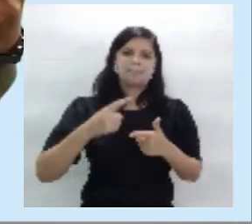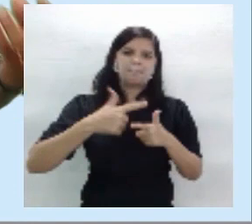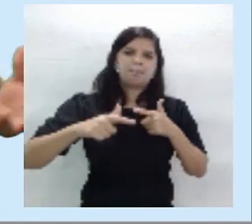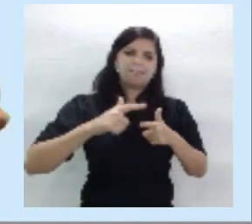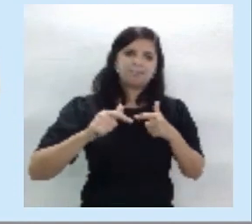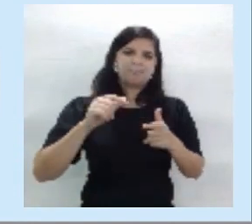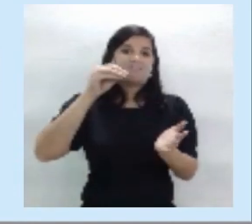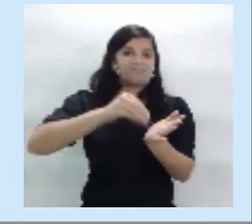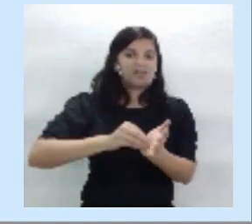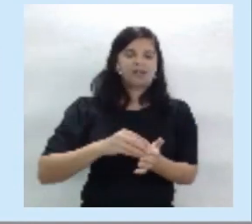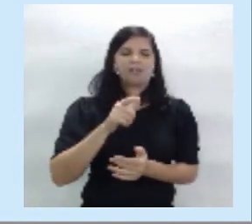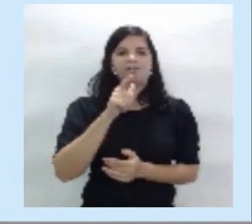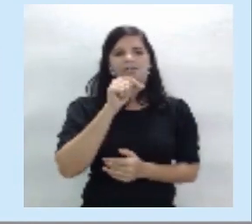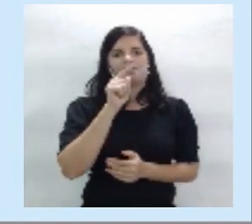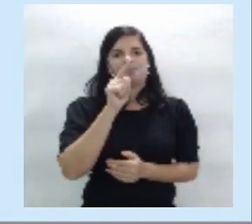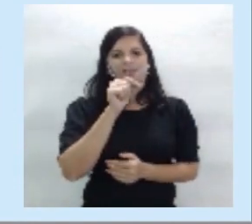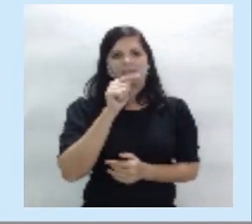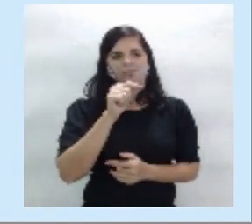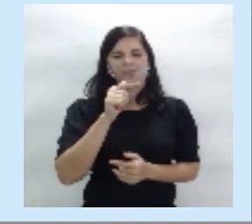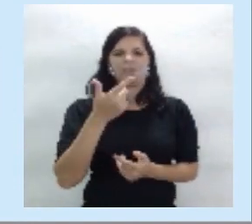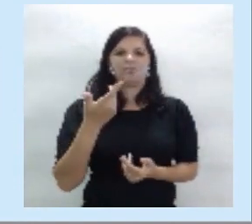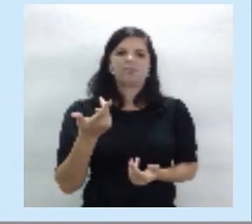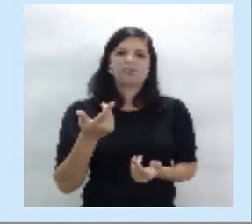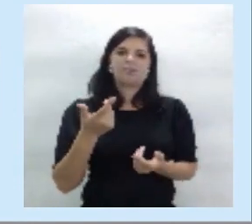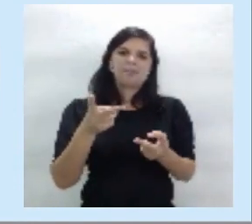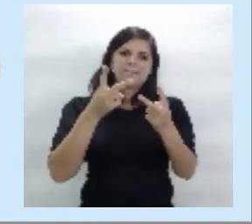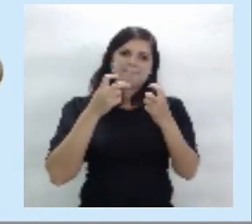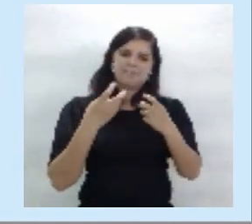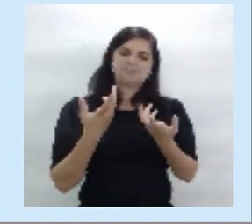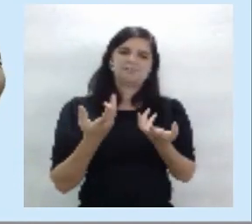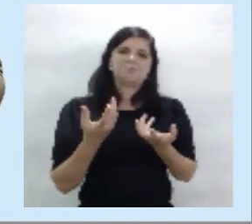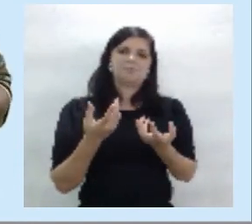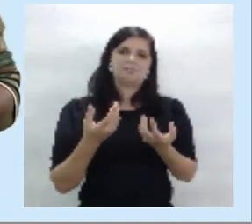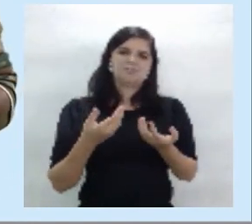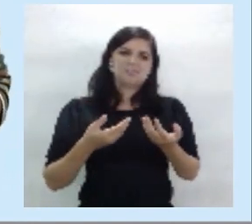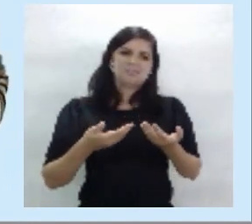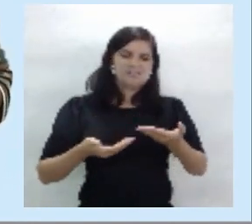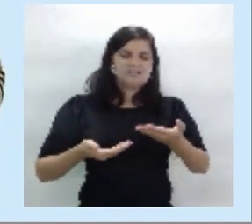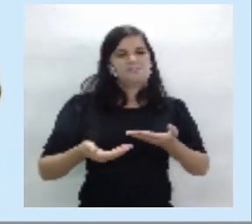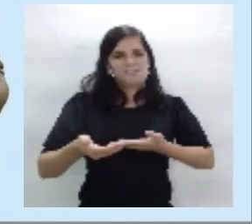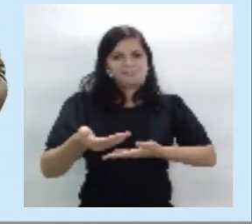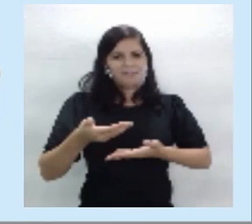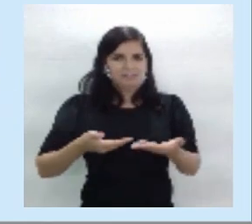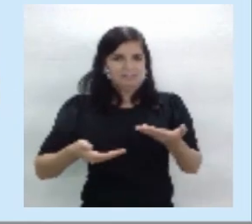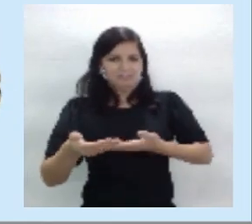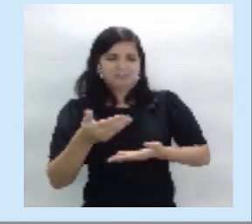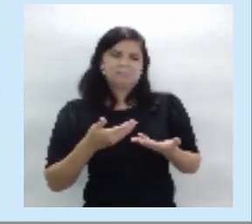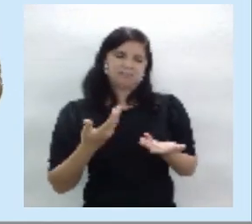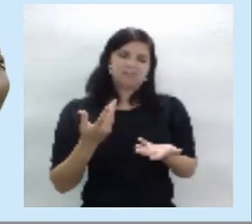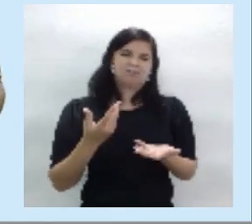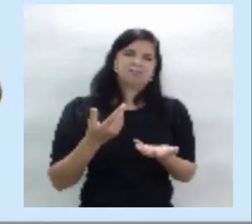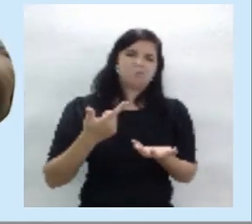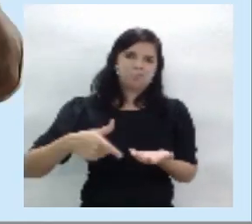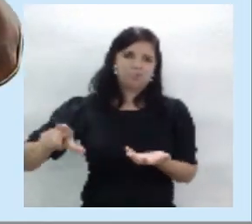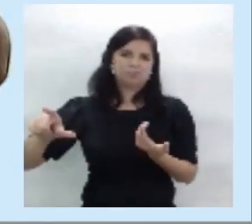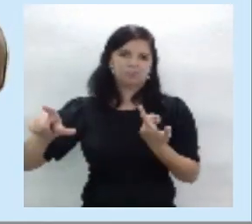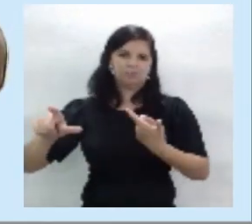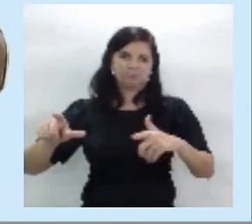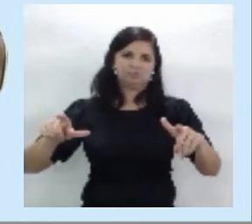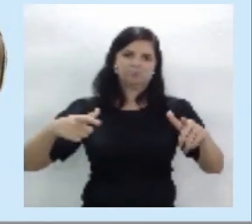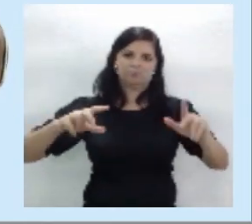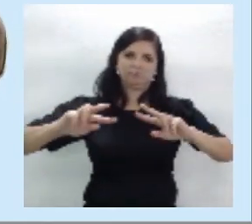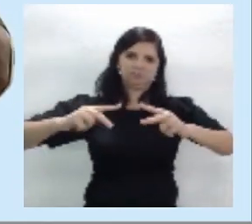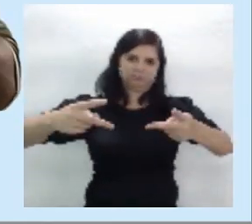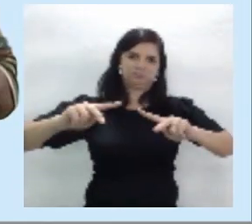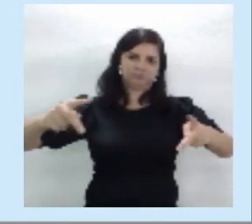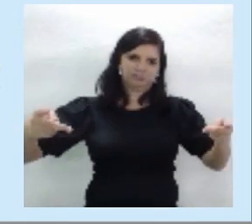da falta, distribuição. Então, você observa que há uma dinâmica e uma coisa leva a outra. Mas vamos continuar